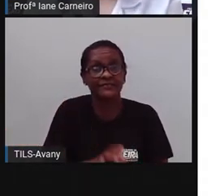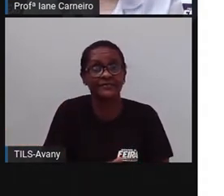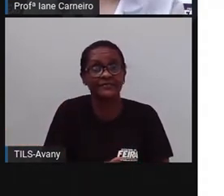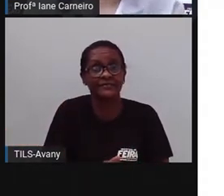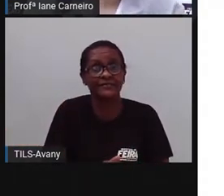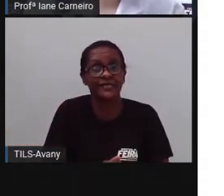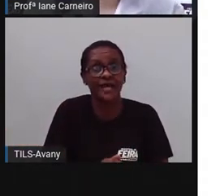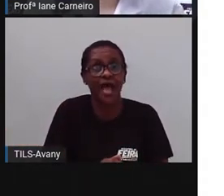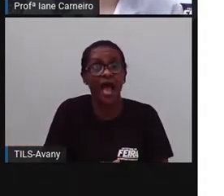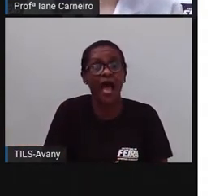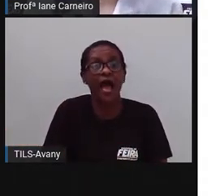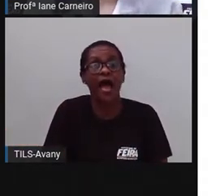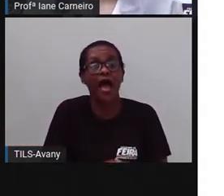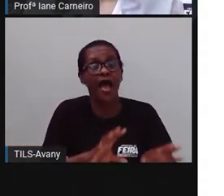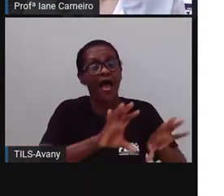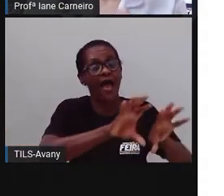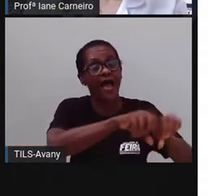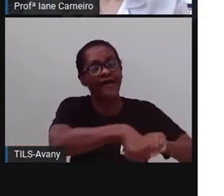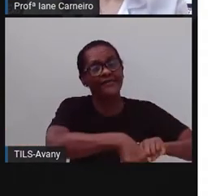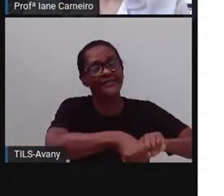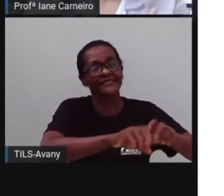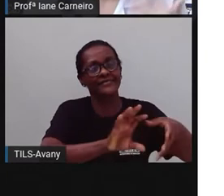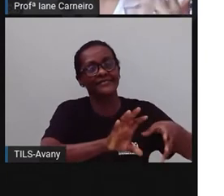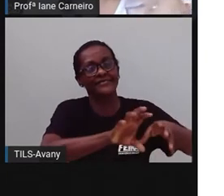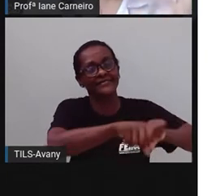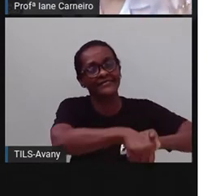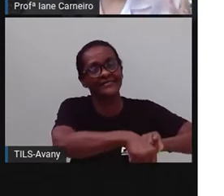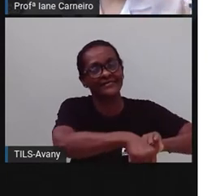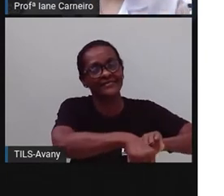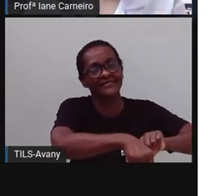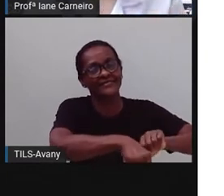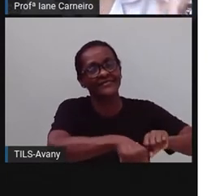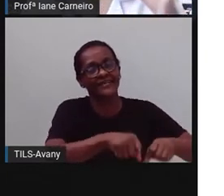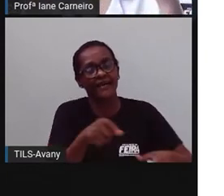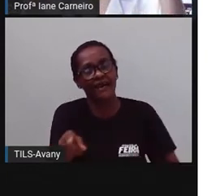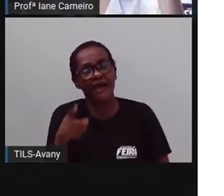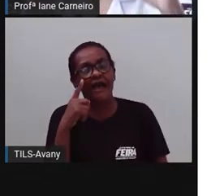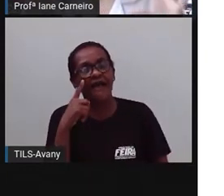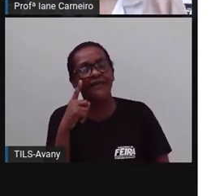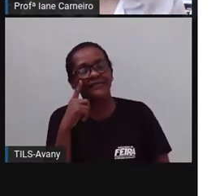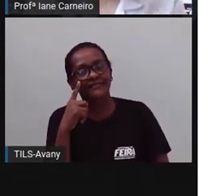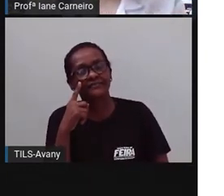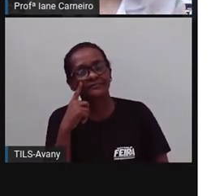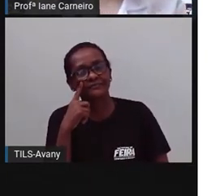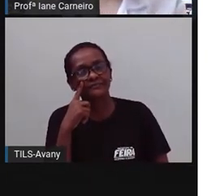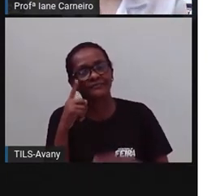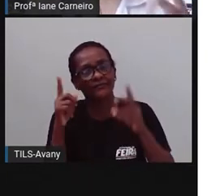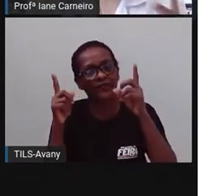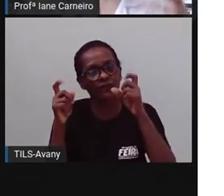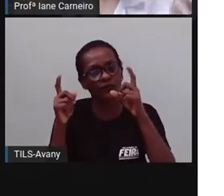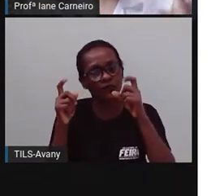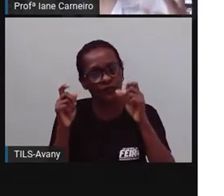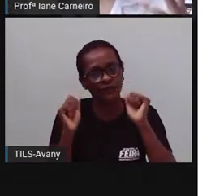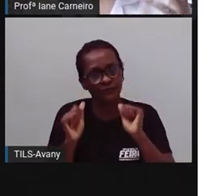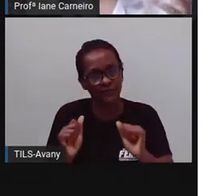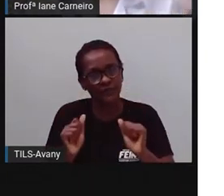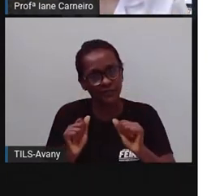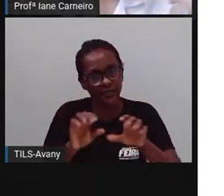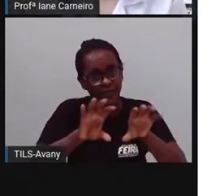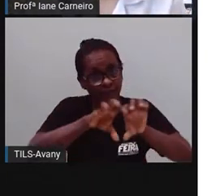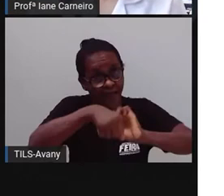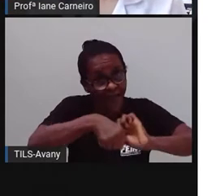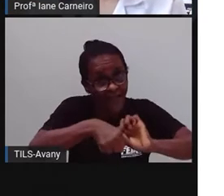formatura Será né que você conseguiria OBS só observando esse convite você conseguiria